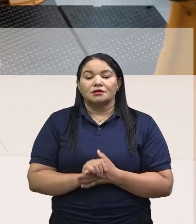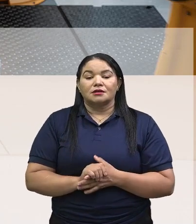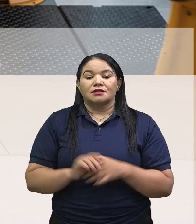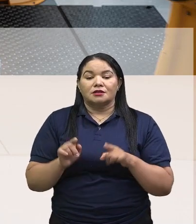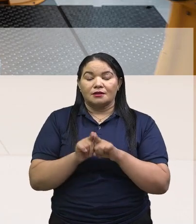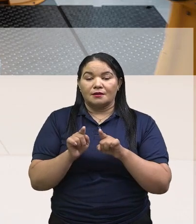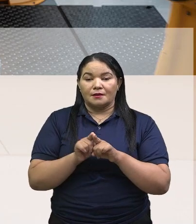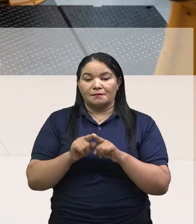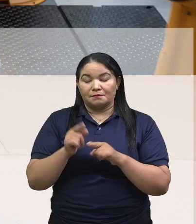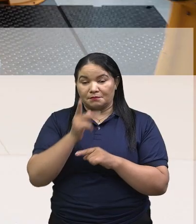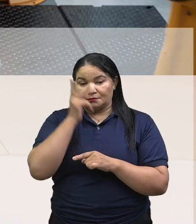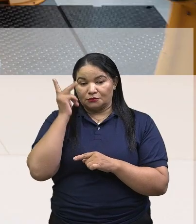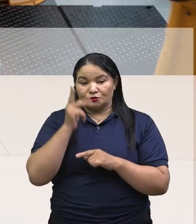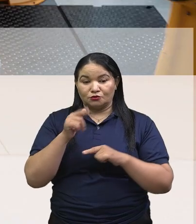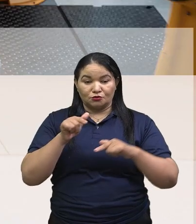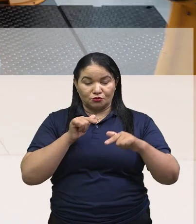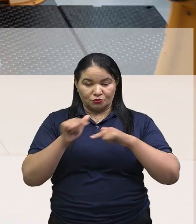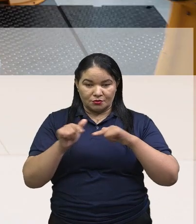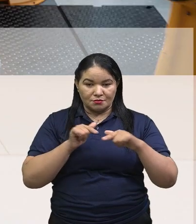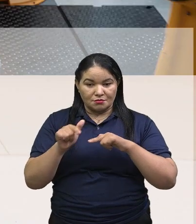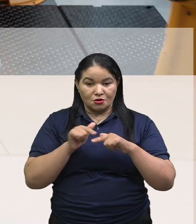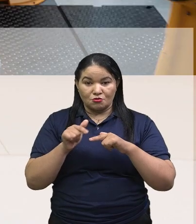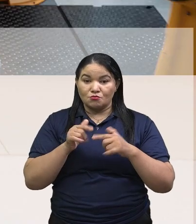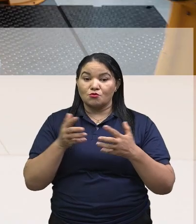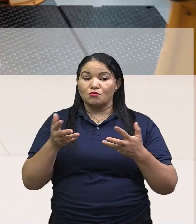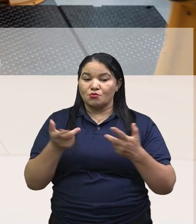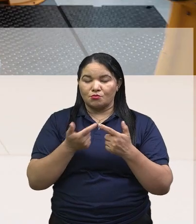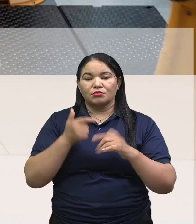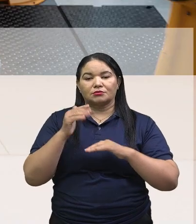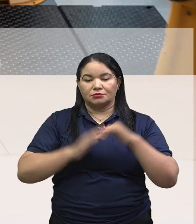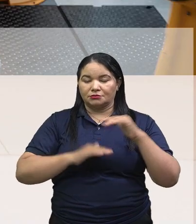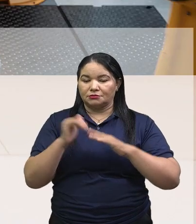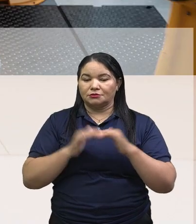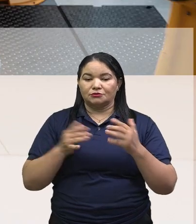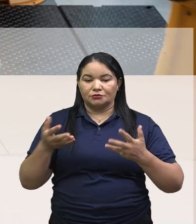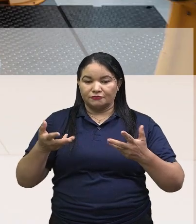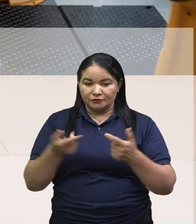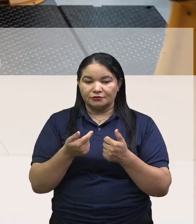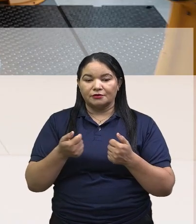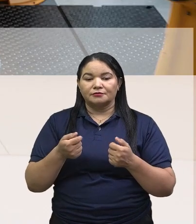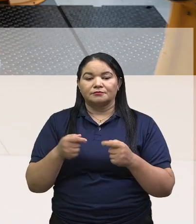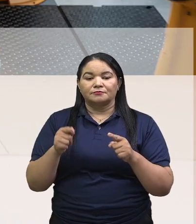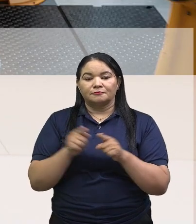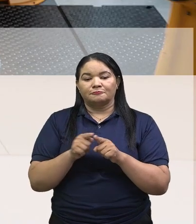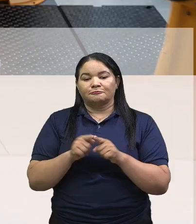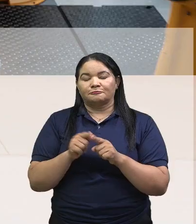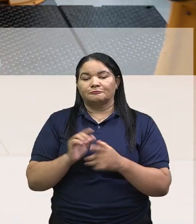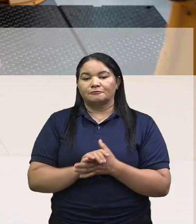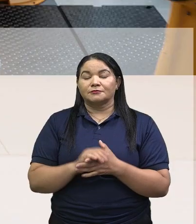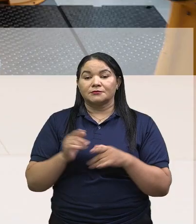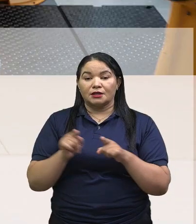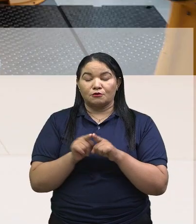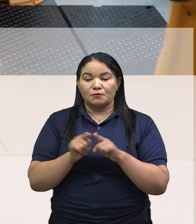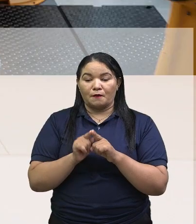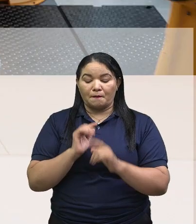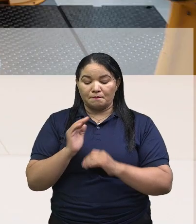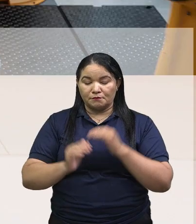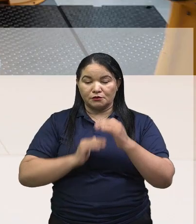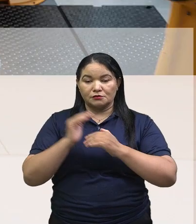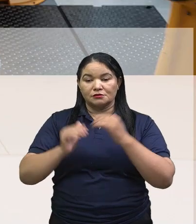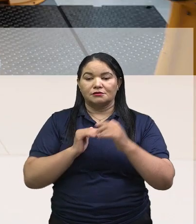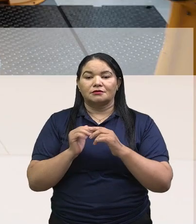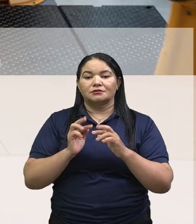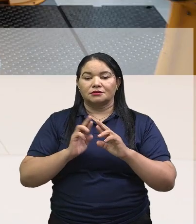de trabalho, os operários altamente qualificados, além de um processo